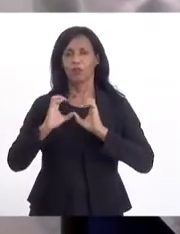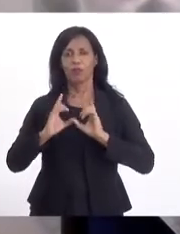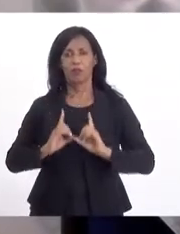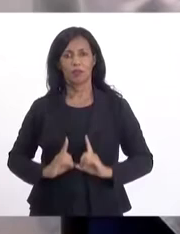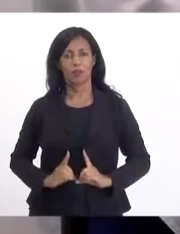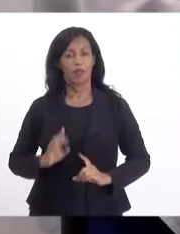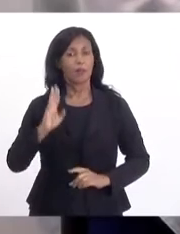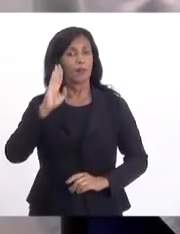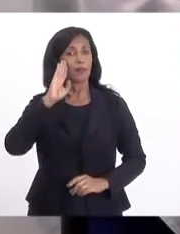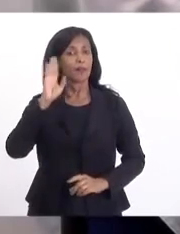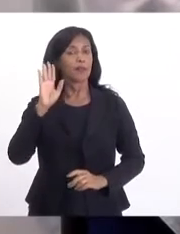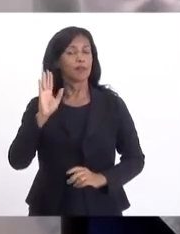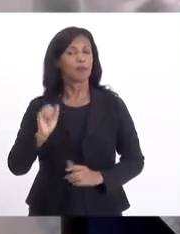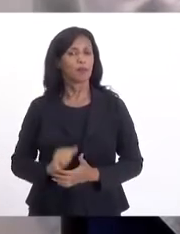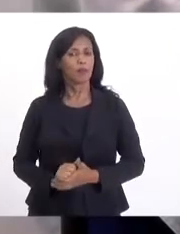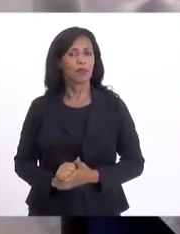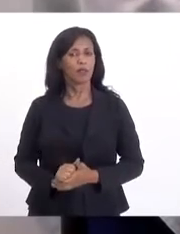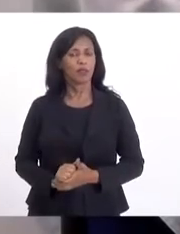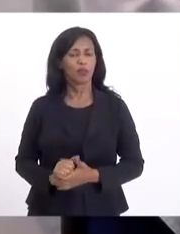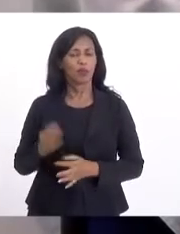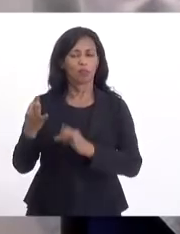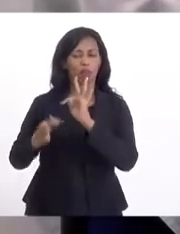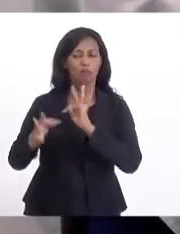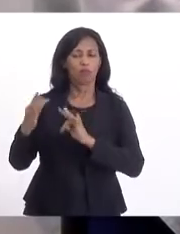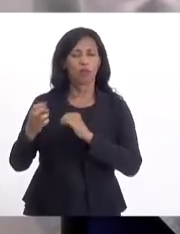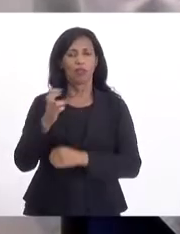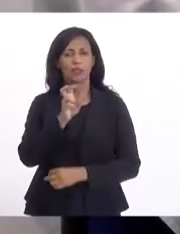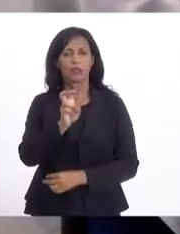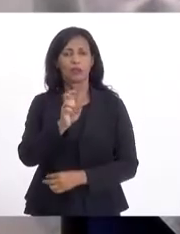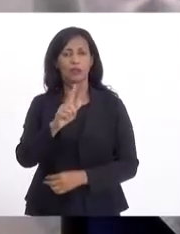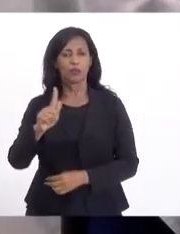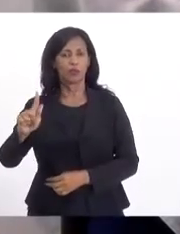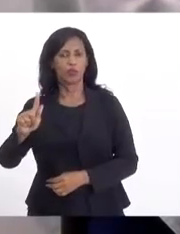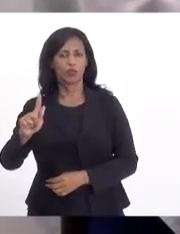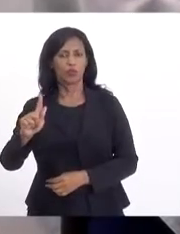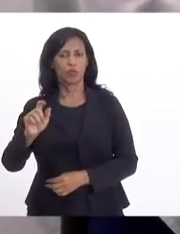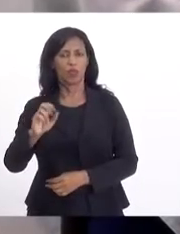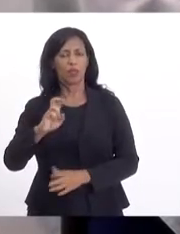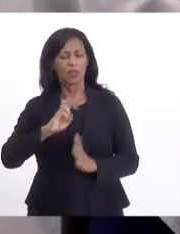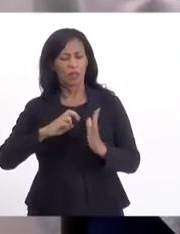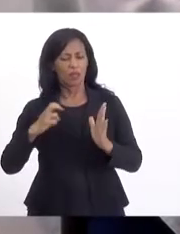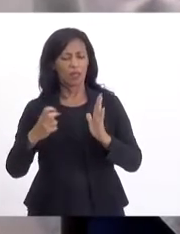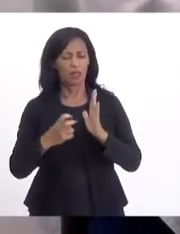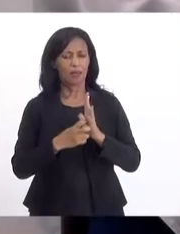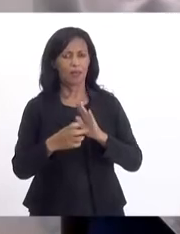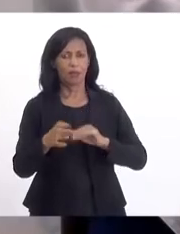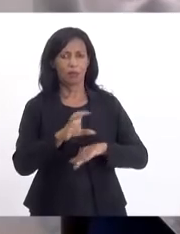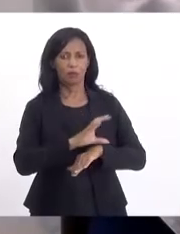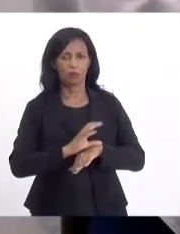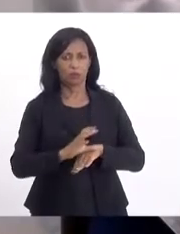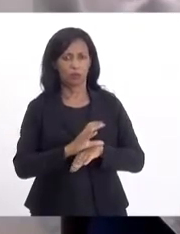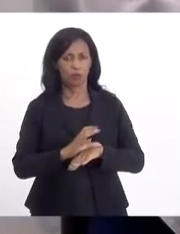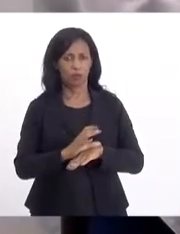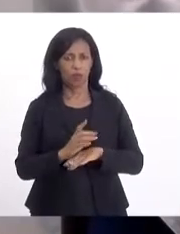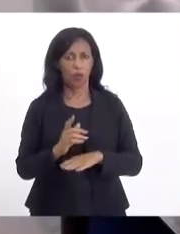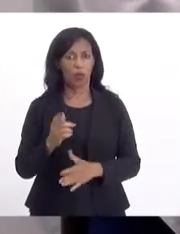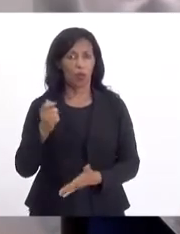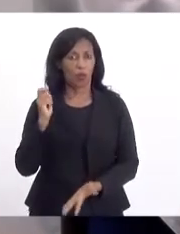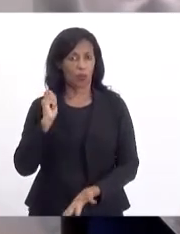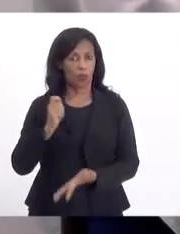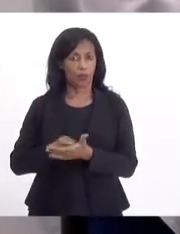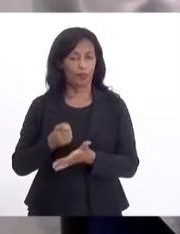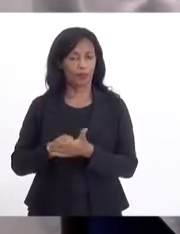principalmente com a tecnologia 5G. O que, que eu propus nessa emenda constitucional? No dever de